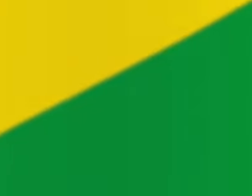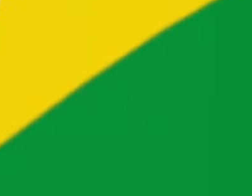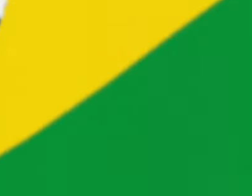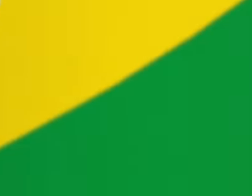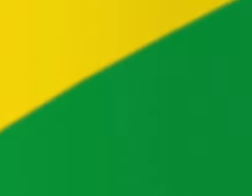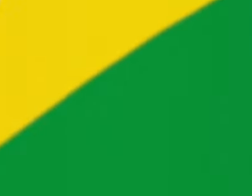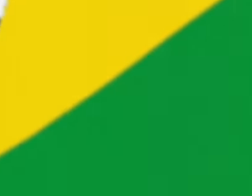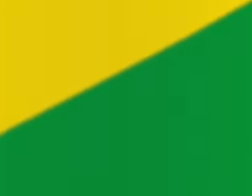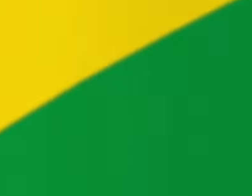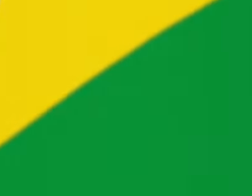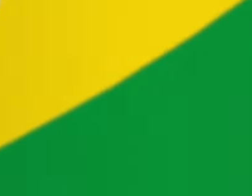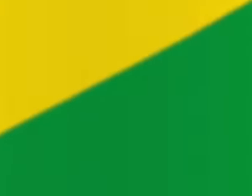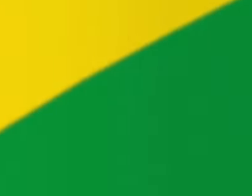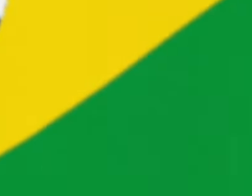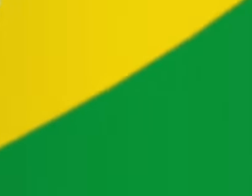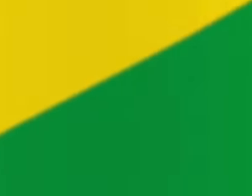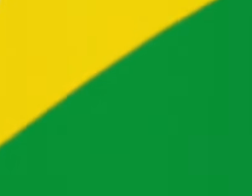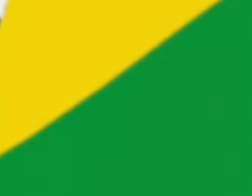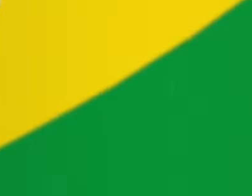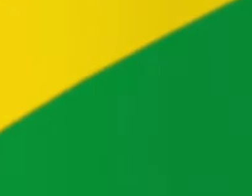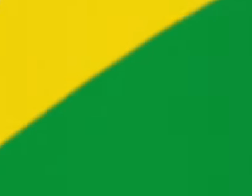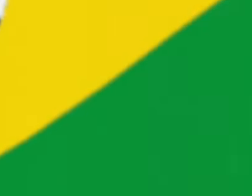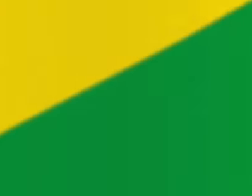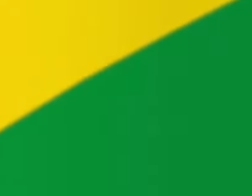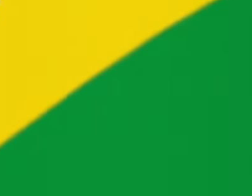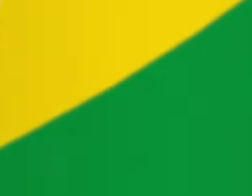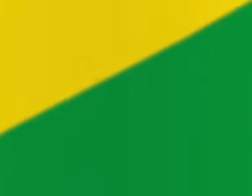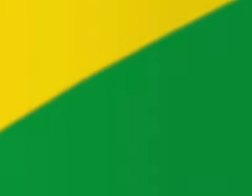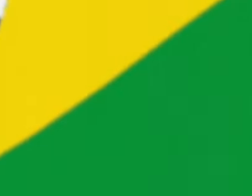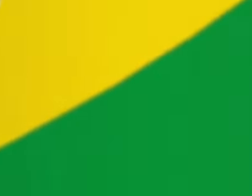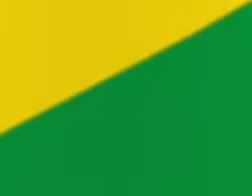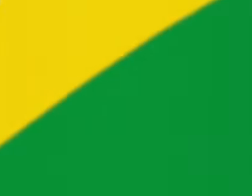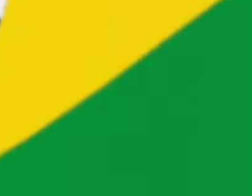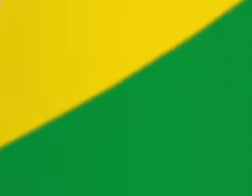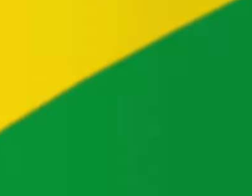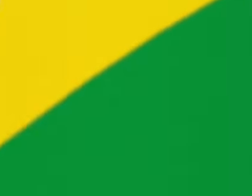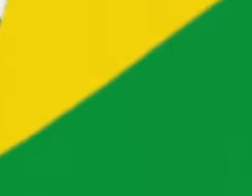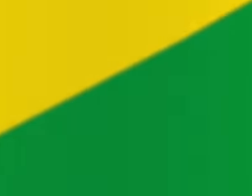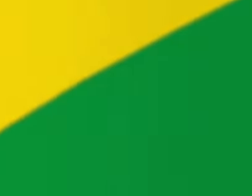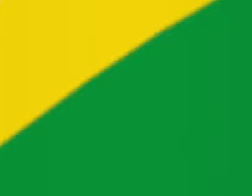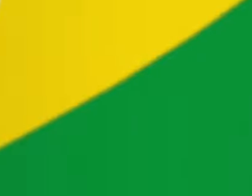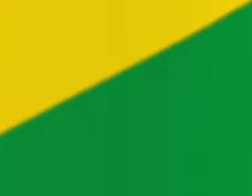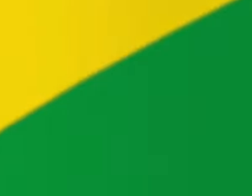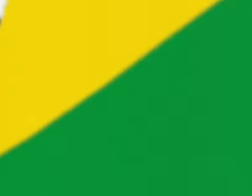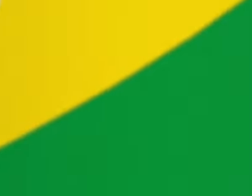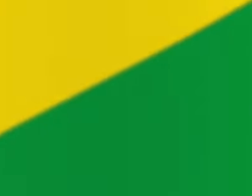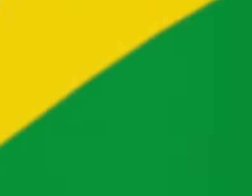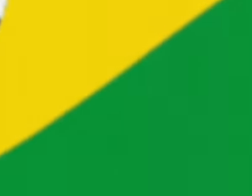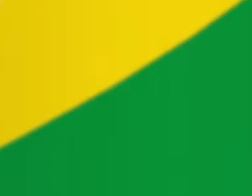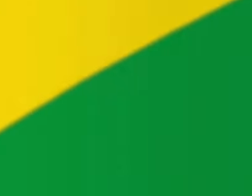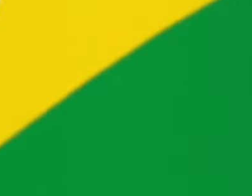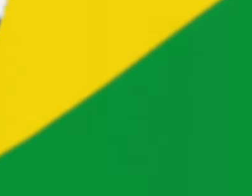manda um pix. Estou precisando muito e só o Bolsonaro que não precisa recebeu. Até a próxima!